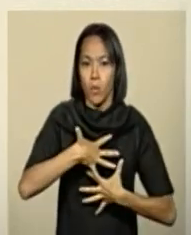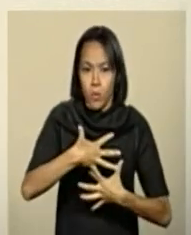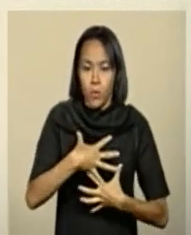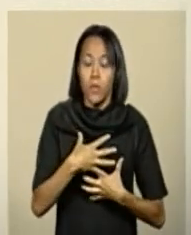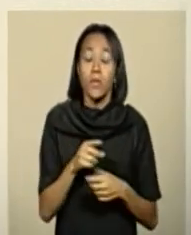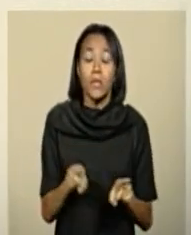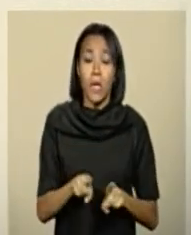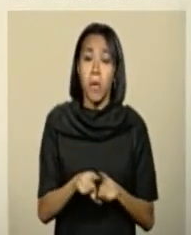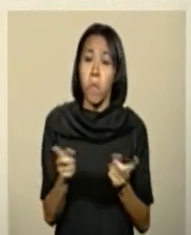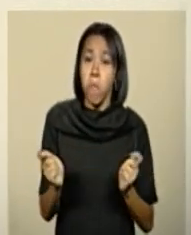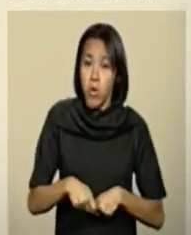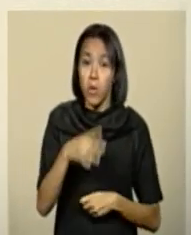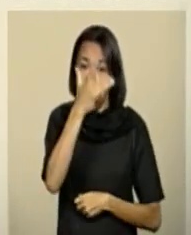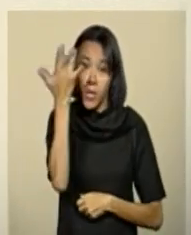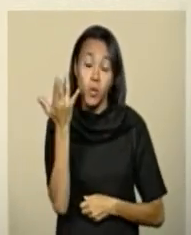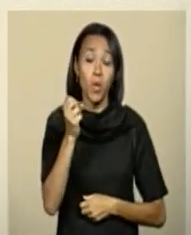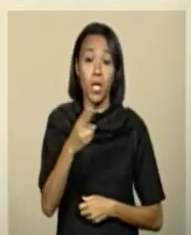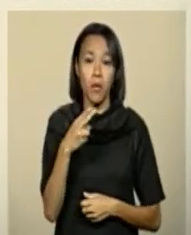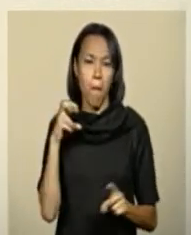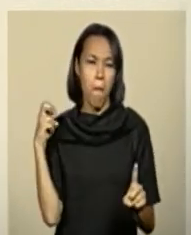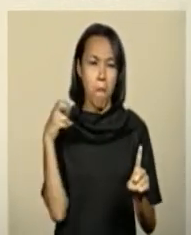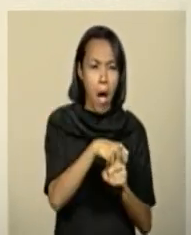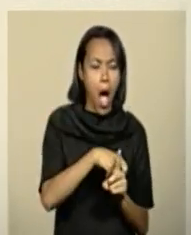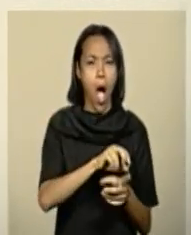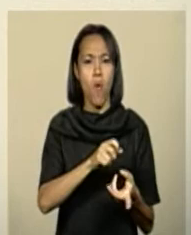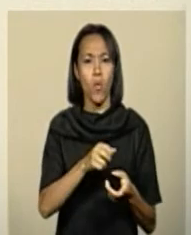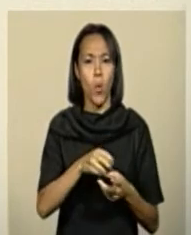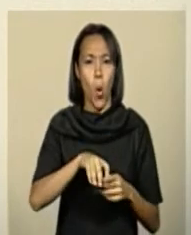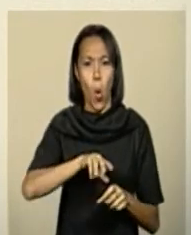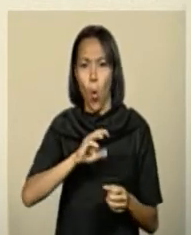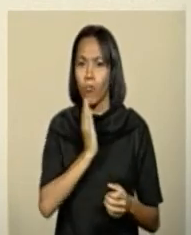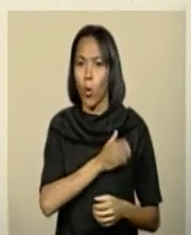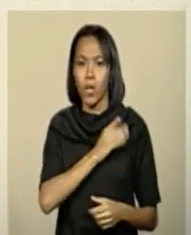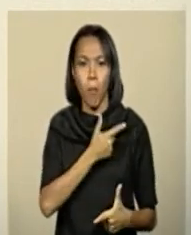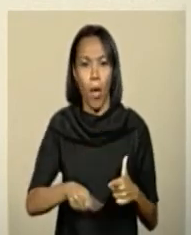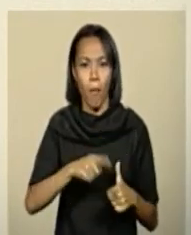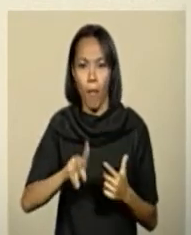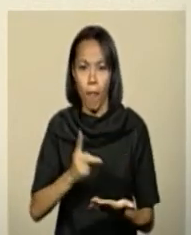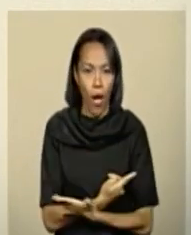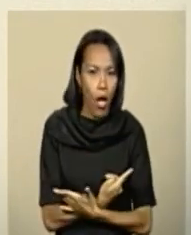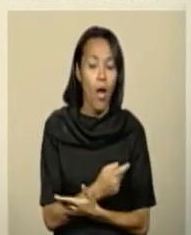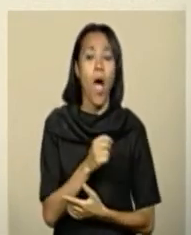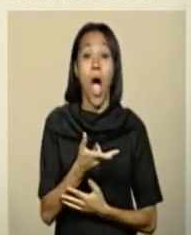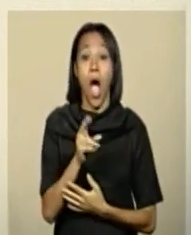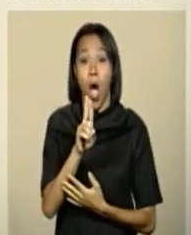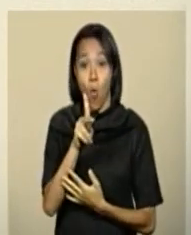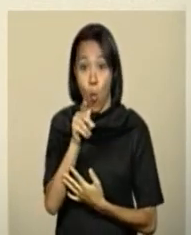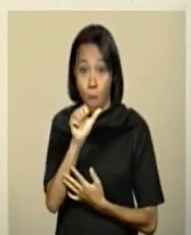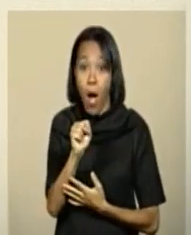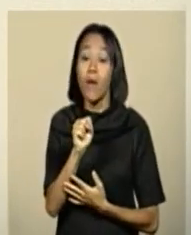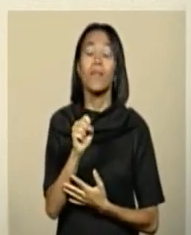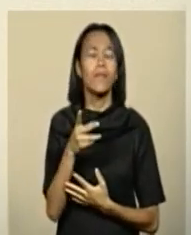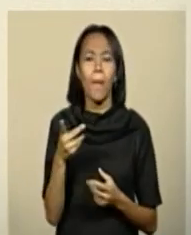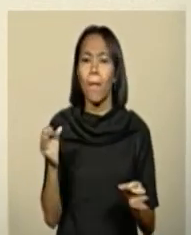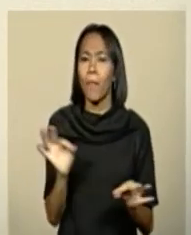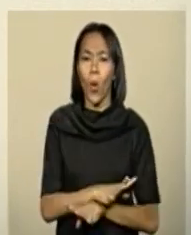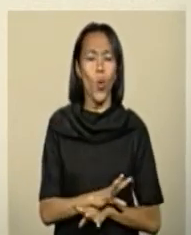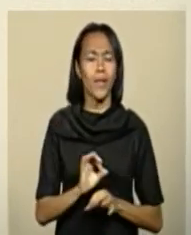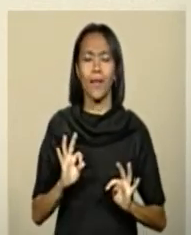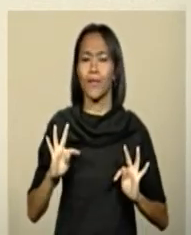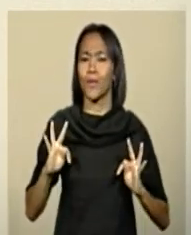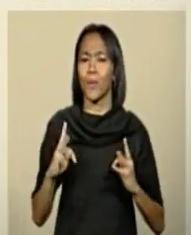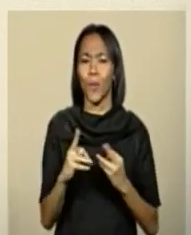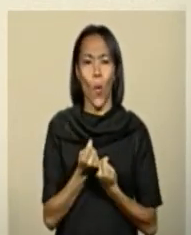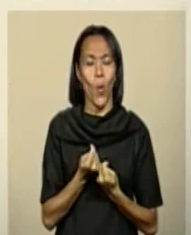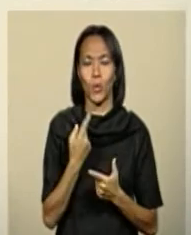pode também ser alguém que sofreu um acidente, um infarto, por exemplo. A UPA está preparada para atender a